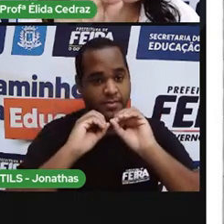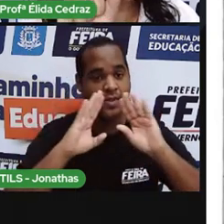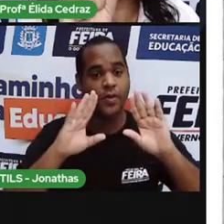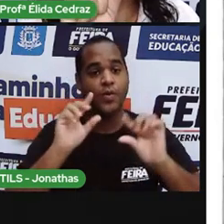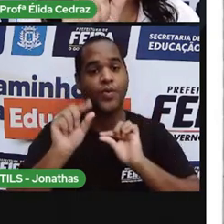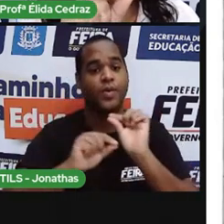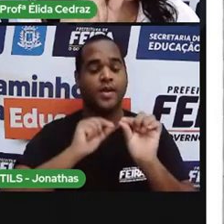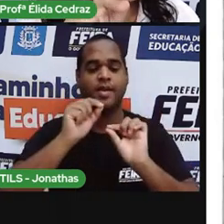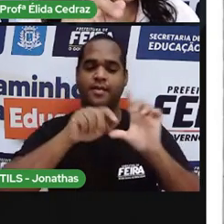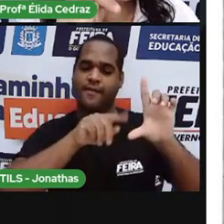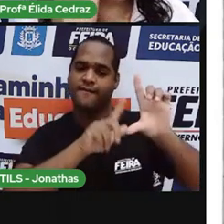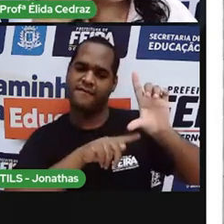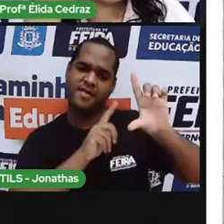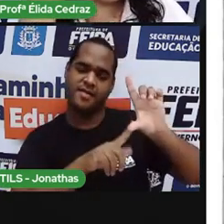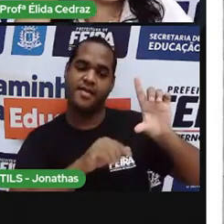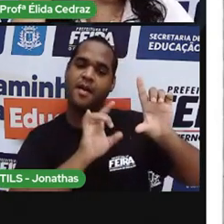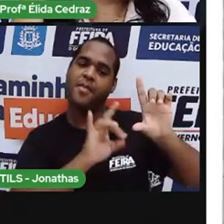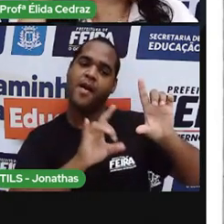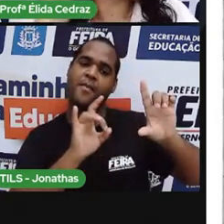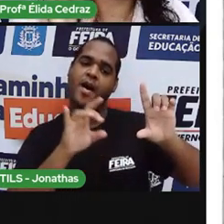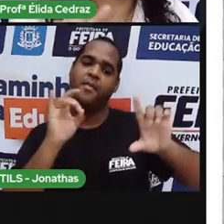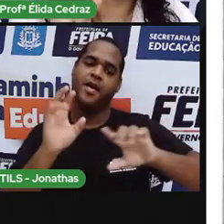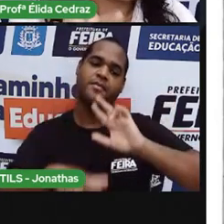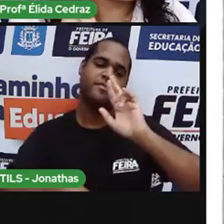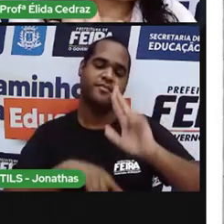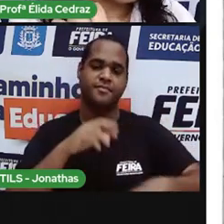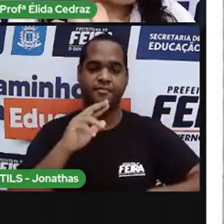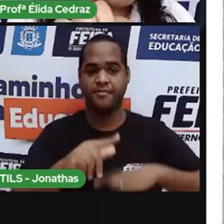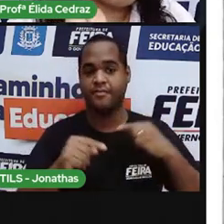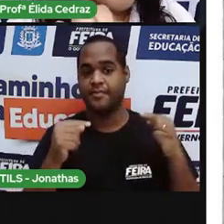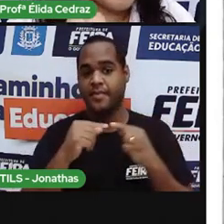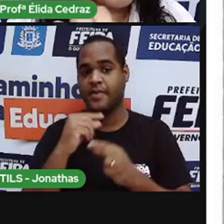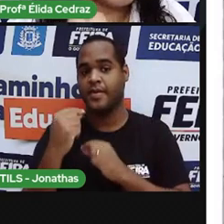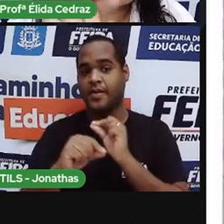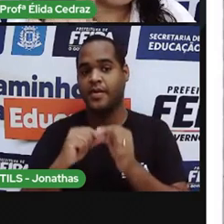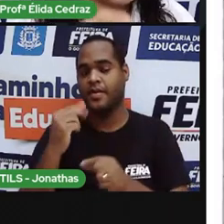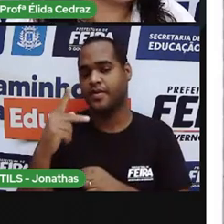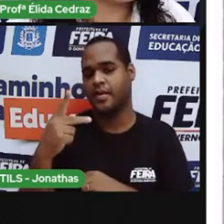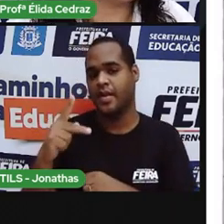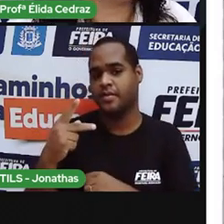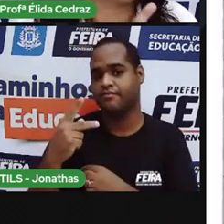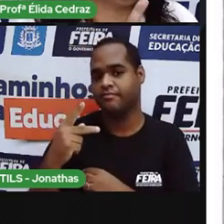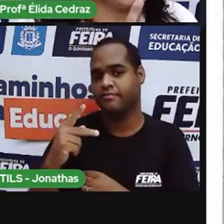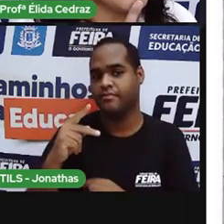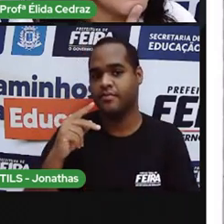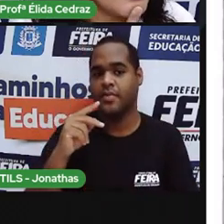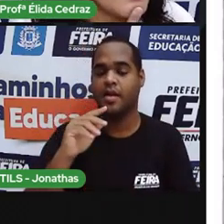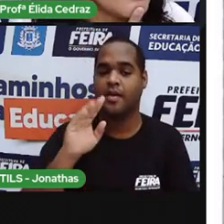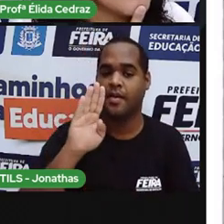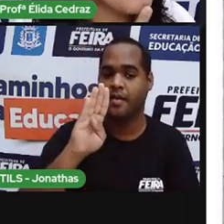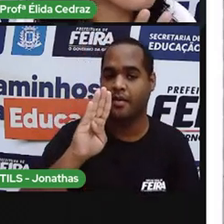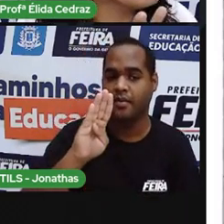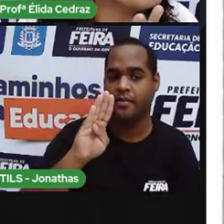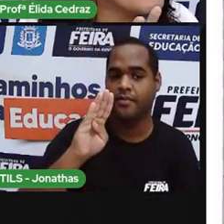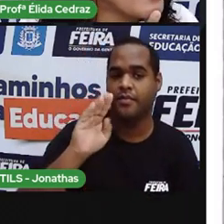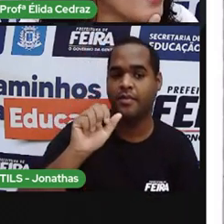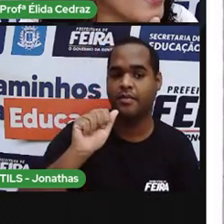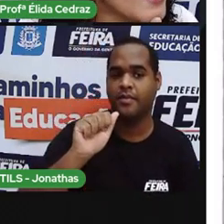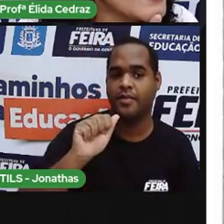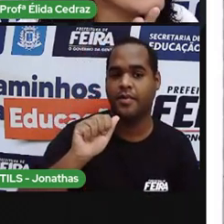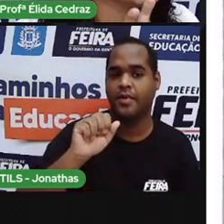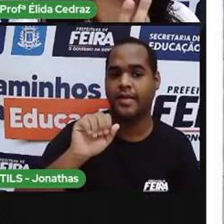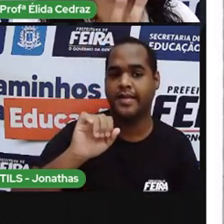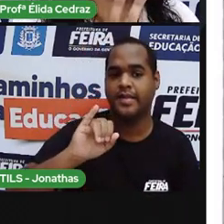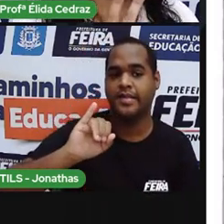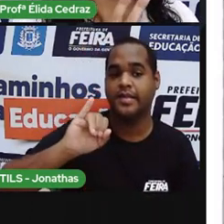as letras que vão em cada sílaba. A sílaba vai, olha só. De,